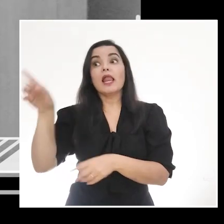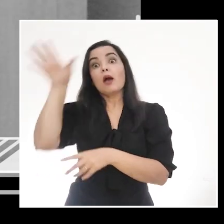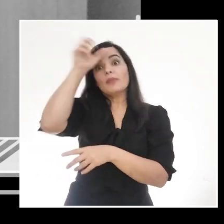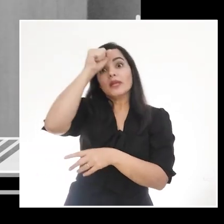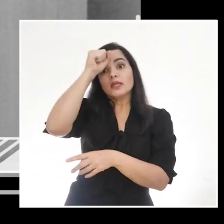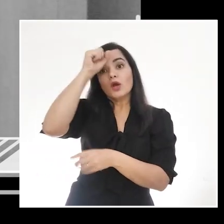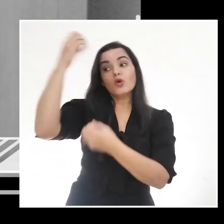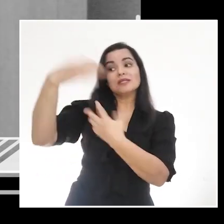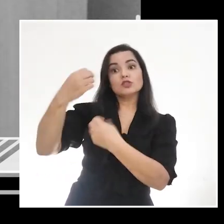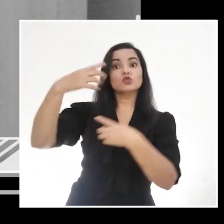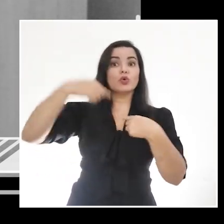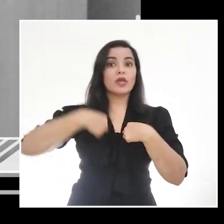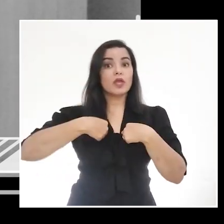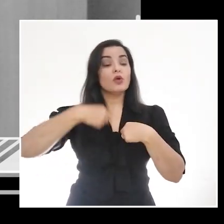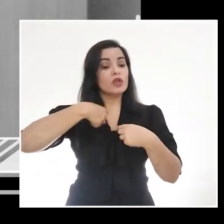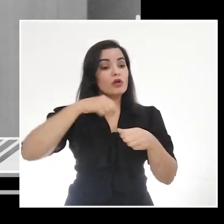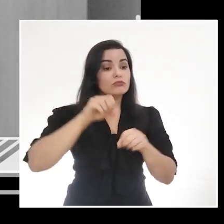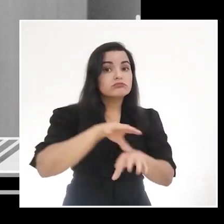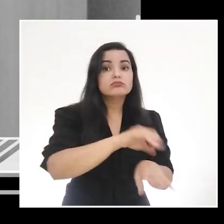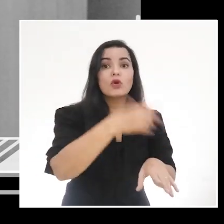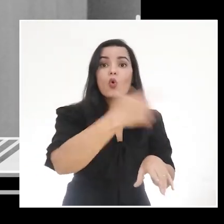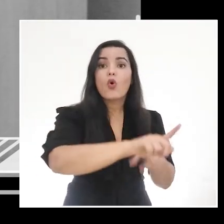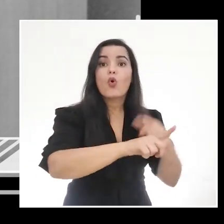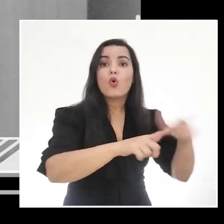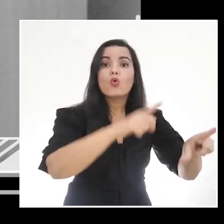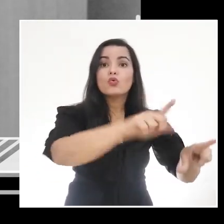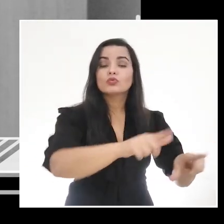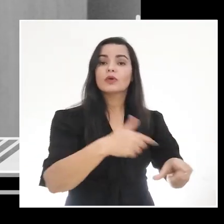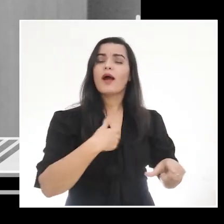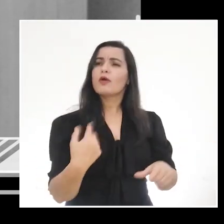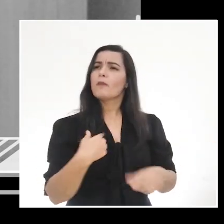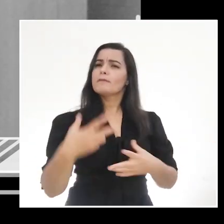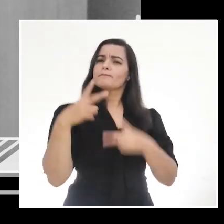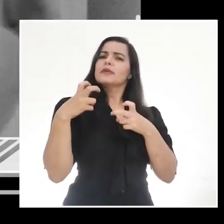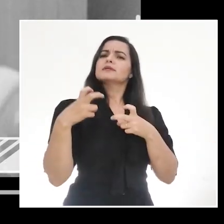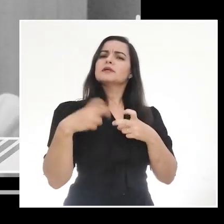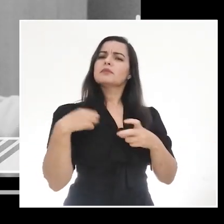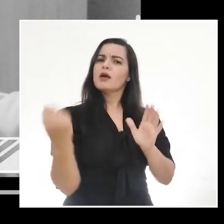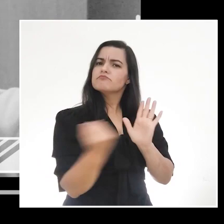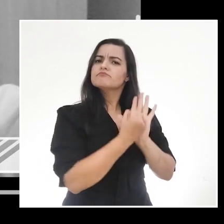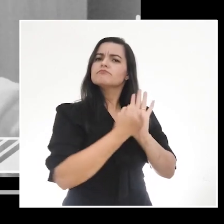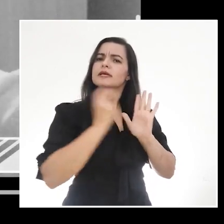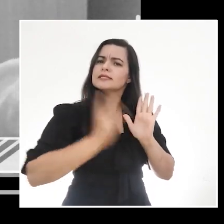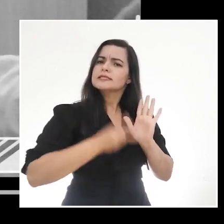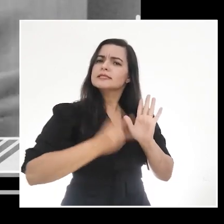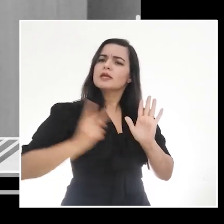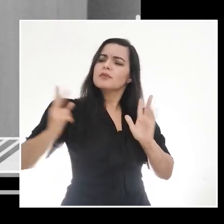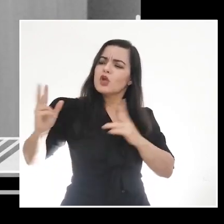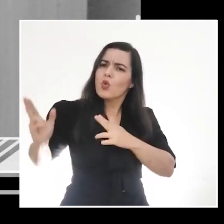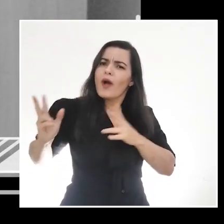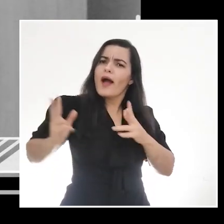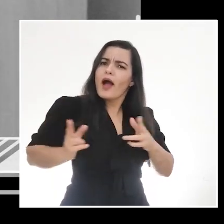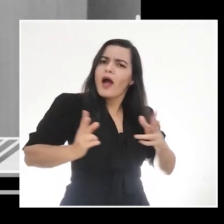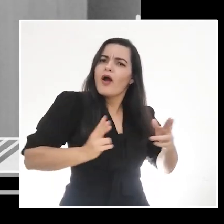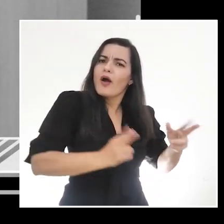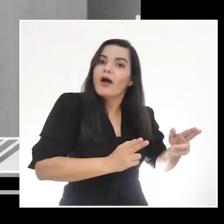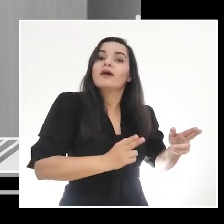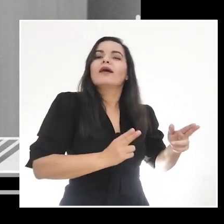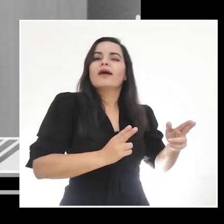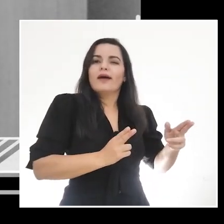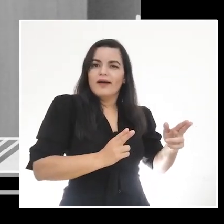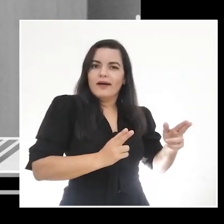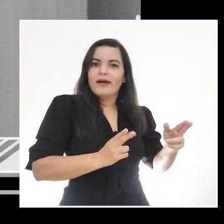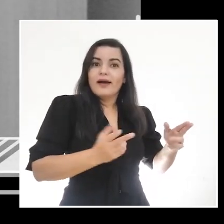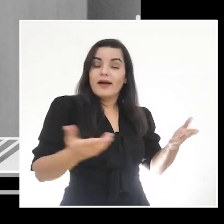a mão para ele num acampamento, aí ele aprendeu a fazer assim, aí ele me ensinou a fazer assim, aí eu vou fazendo com as pessoas, e de repente falei, peraí, existe